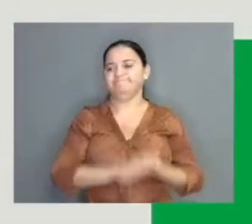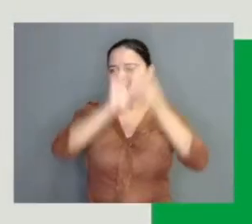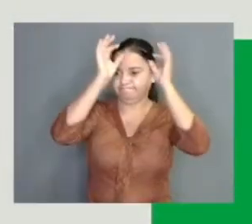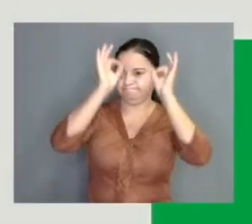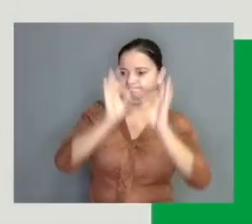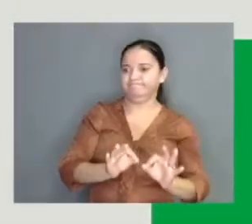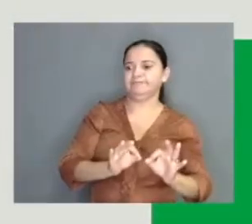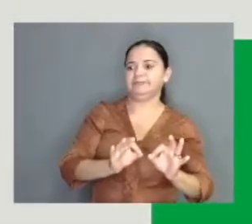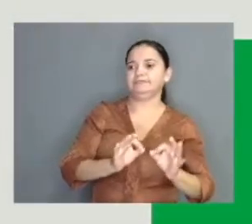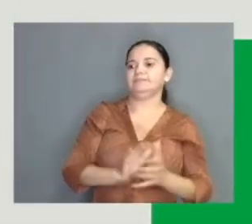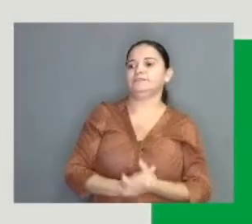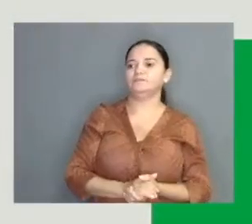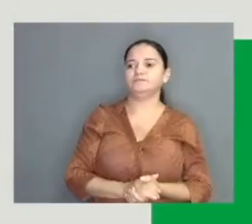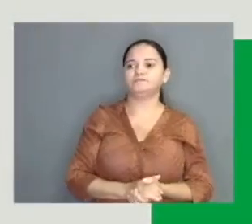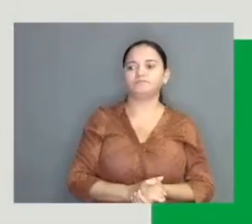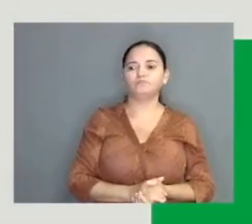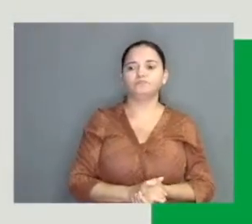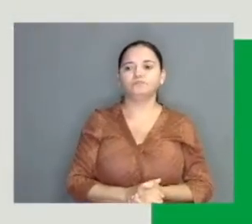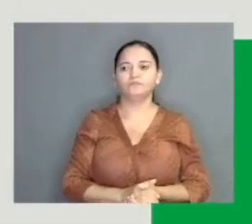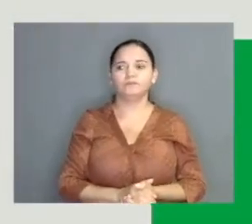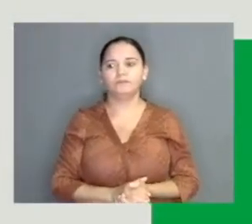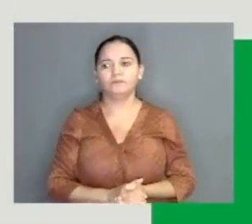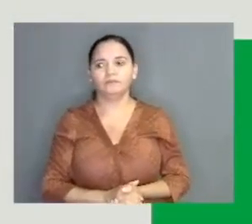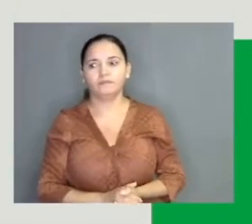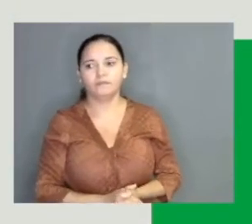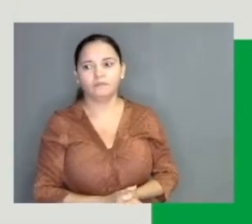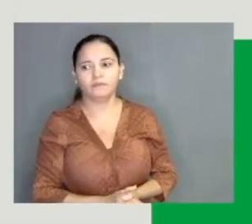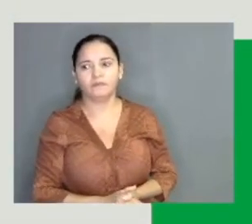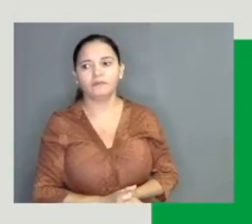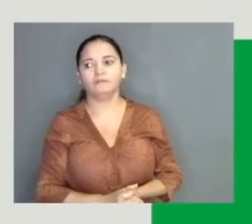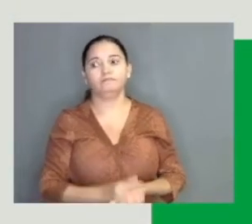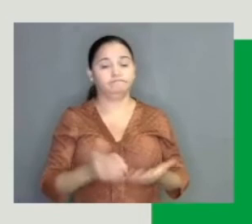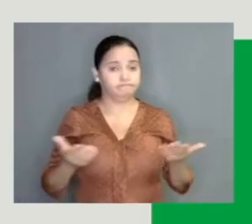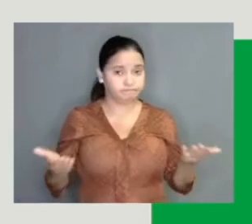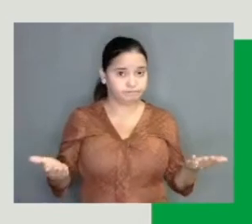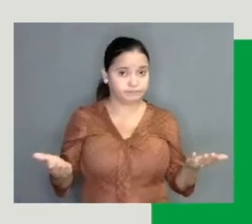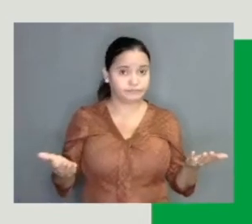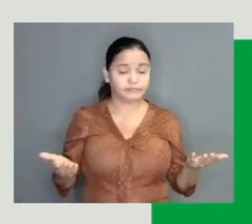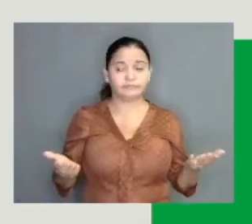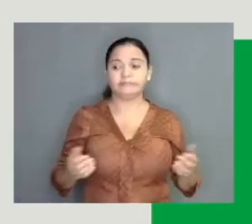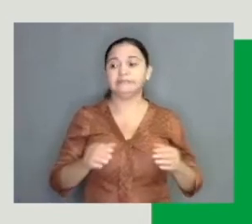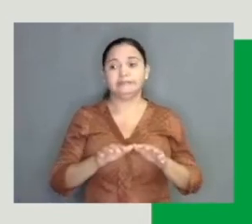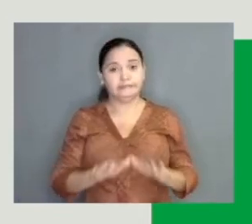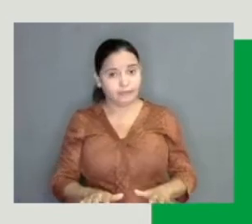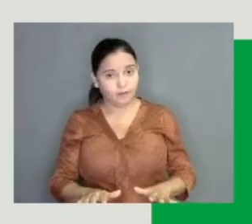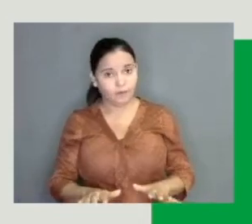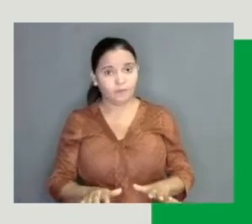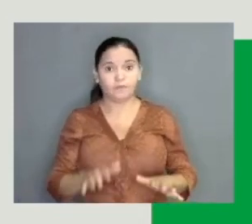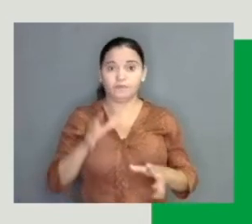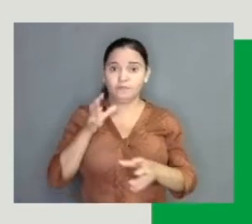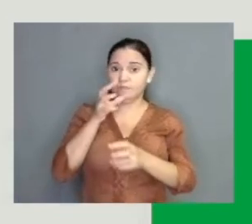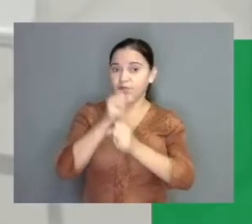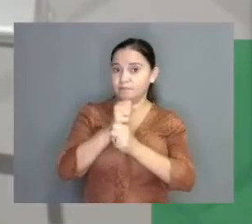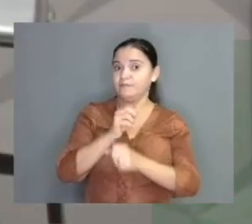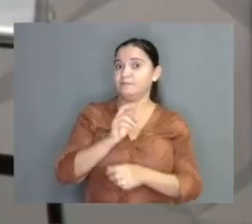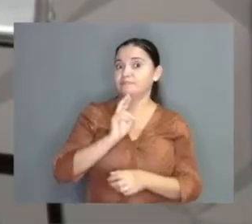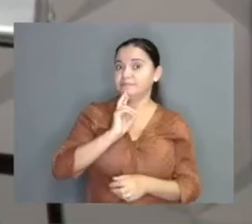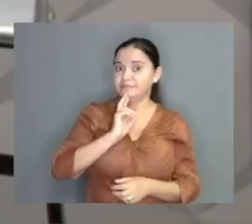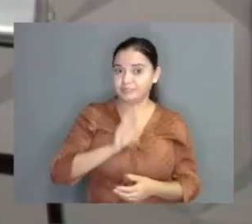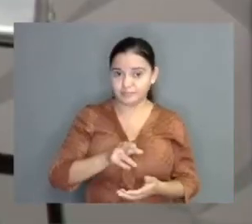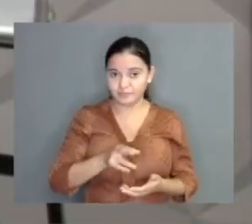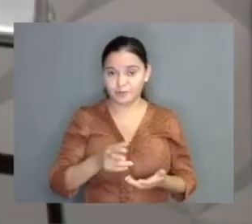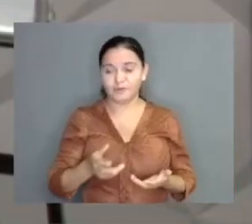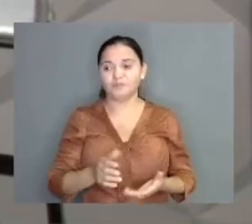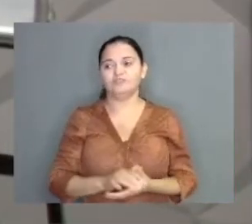Tranquilo? Então, com isso, com esse resultado, com essa